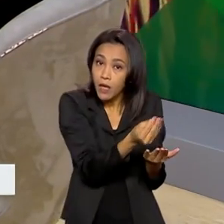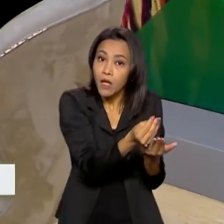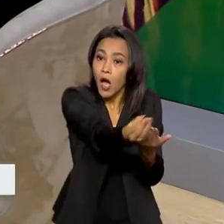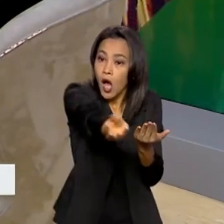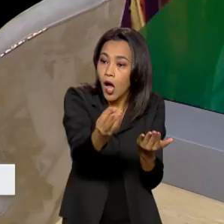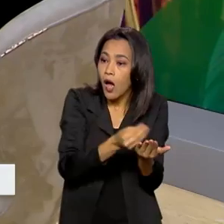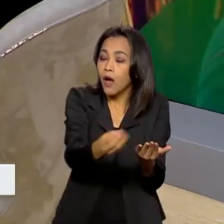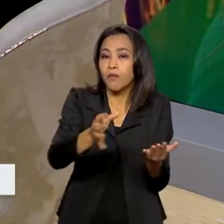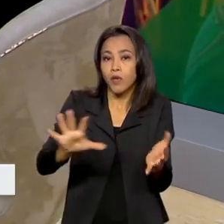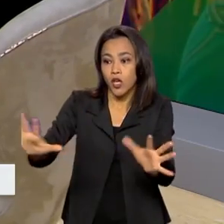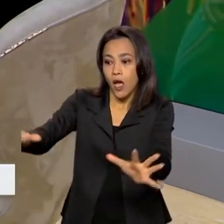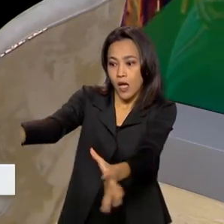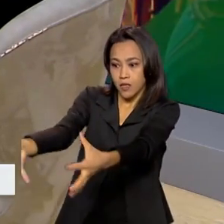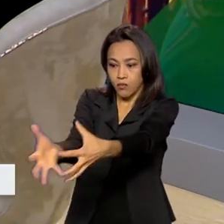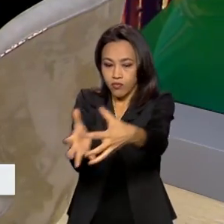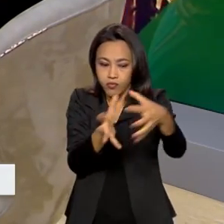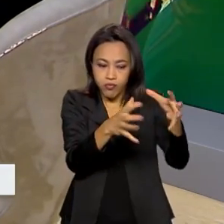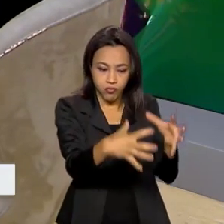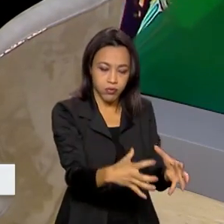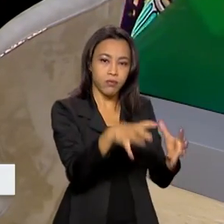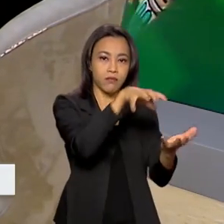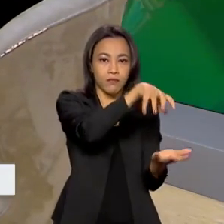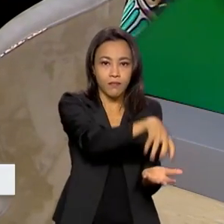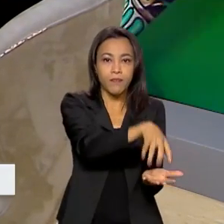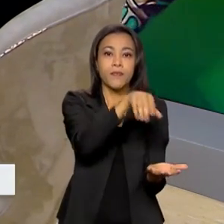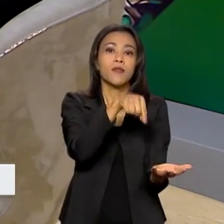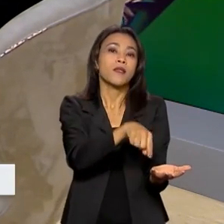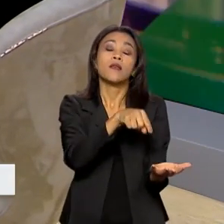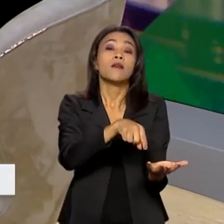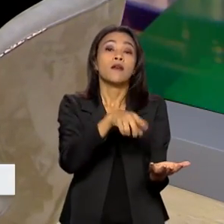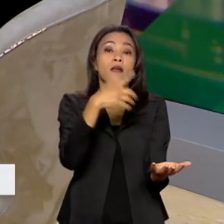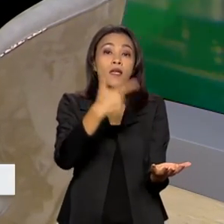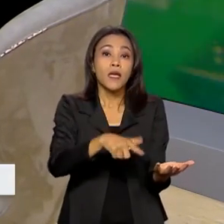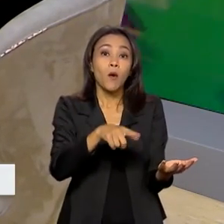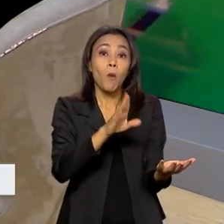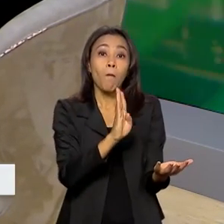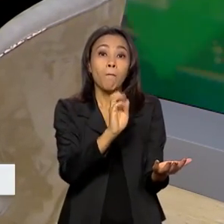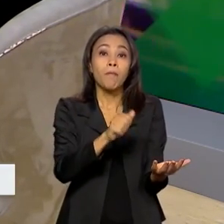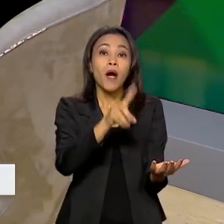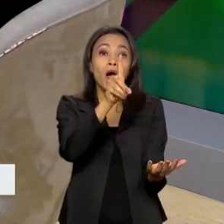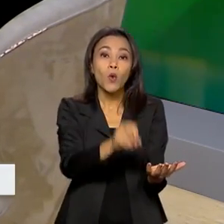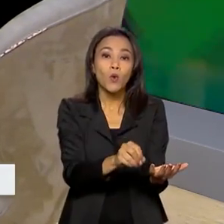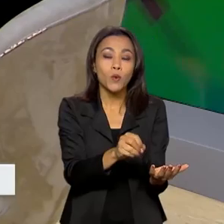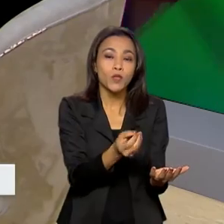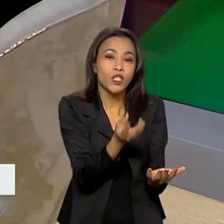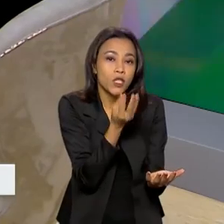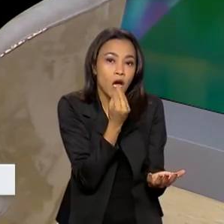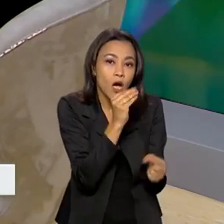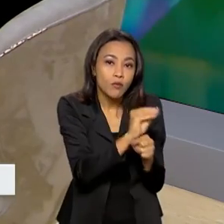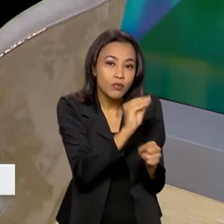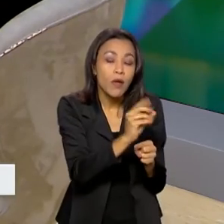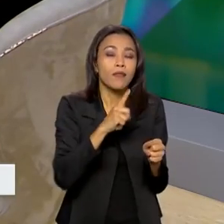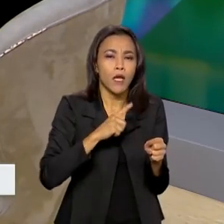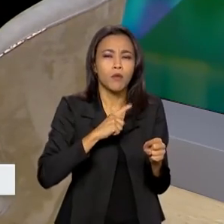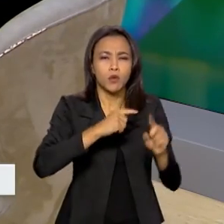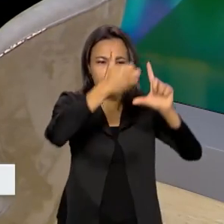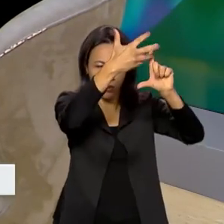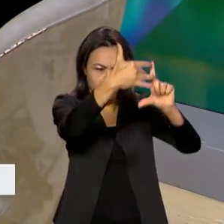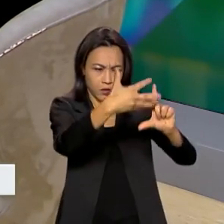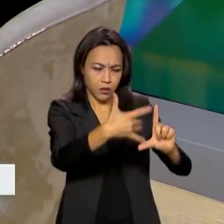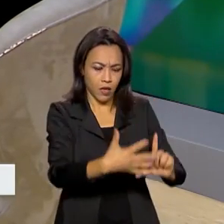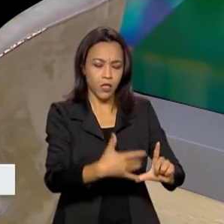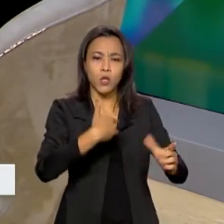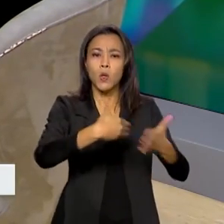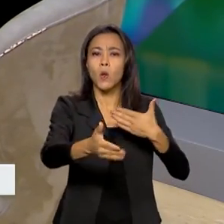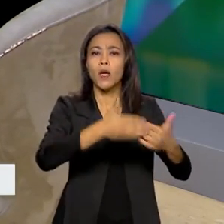alimentar que nós temos refizemos a Rede Brasileira de bancos de alimentos temos hoje um site no ministério da Cidadania onde qualquer um